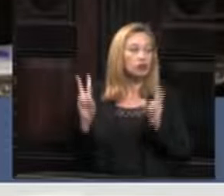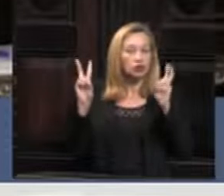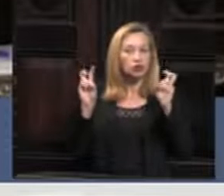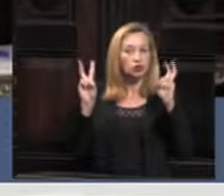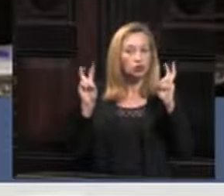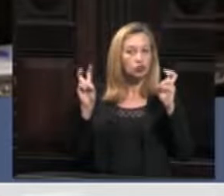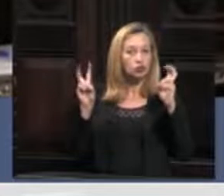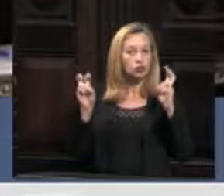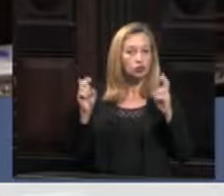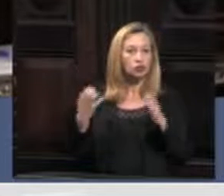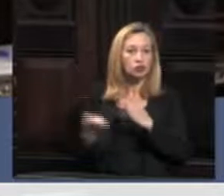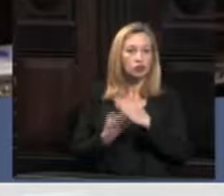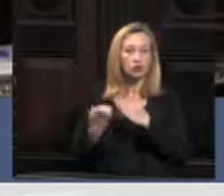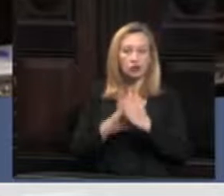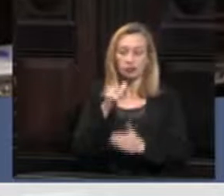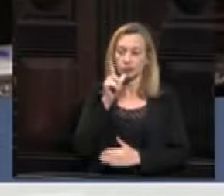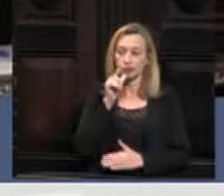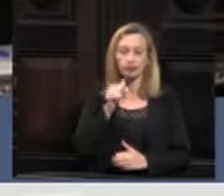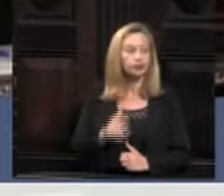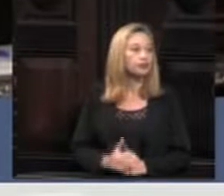em relação à SEDAI.